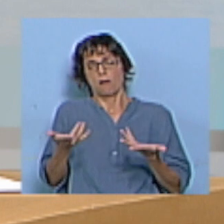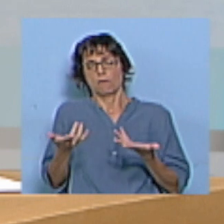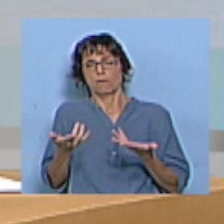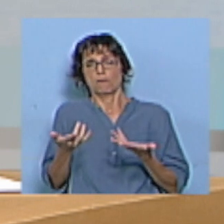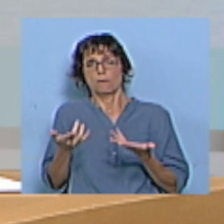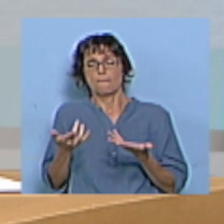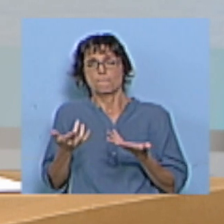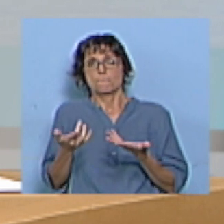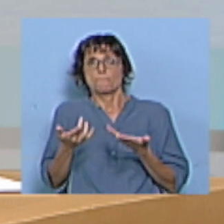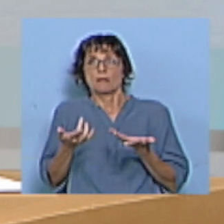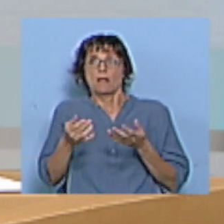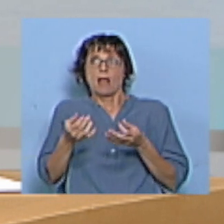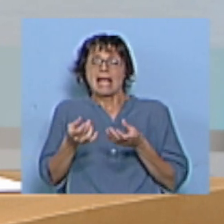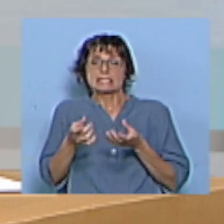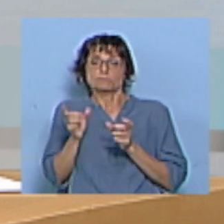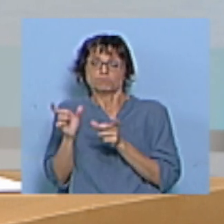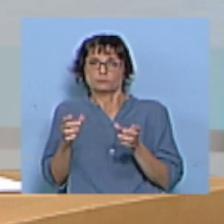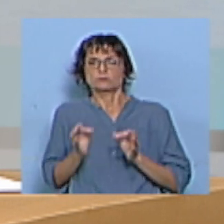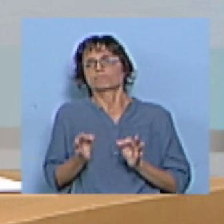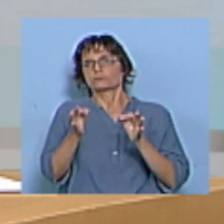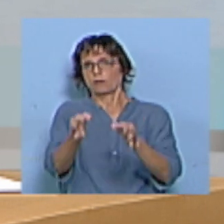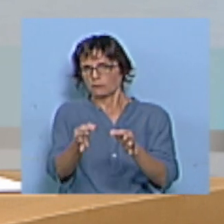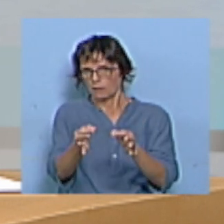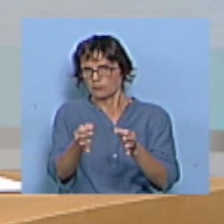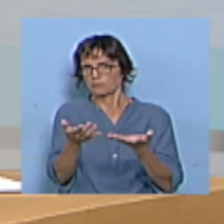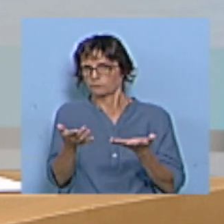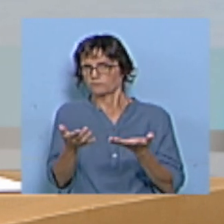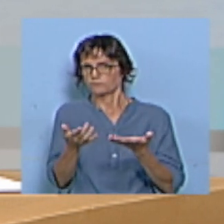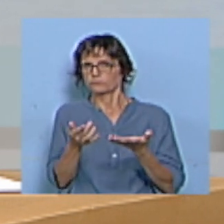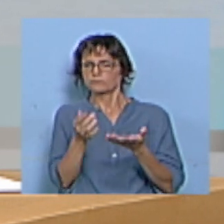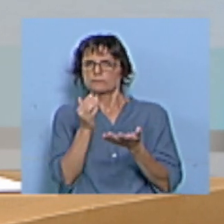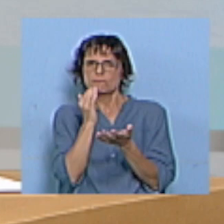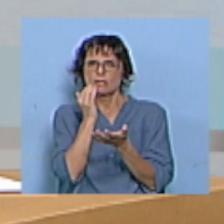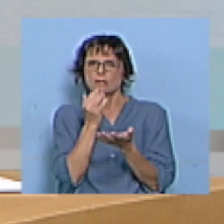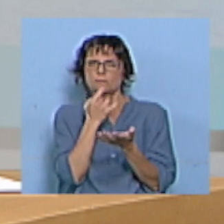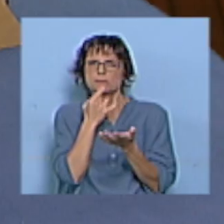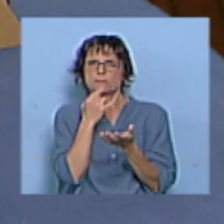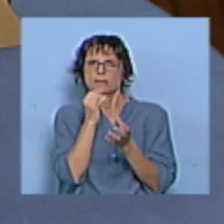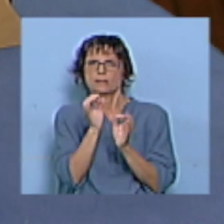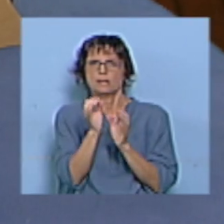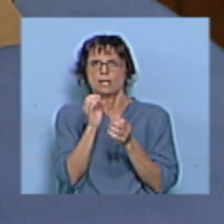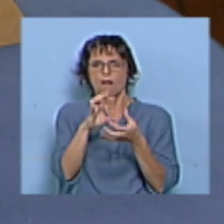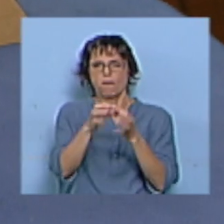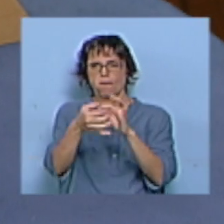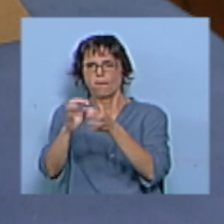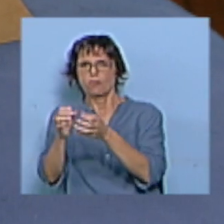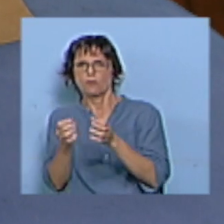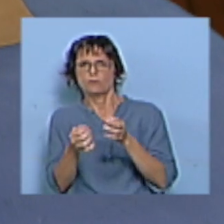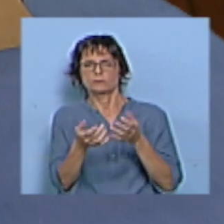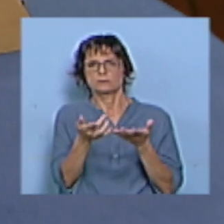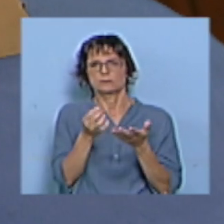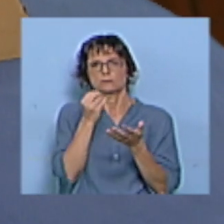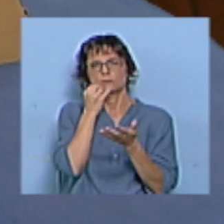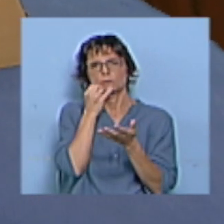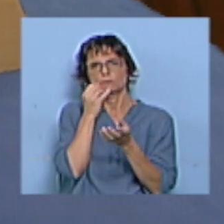ficou, enfim, adiado para uma segunda fase, ver-se que mecanismos é que são possíveis criar, que caibam